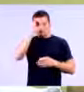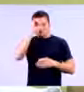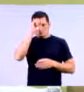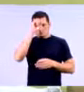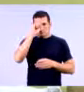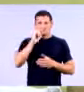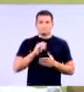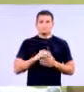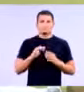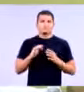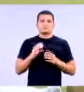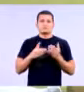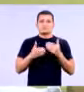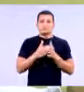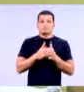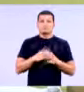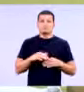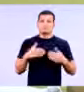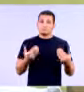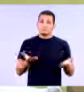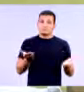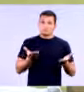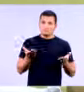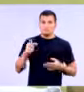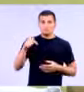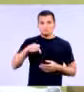ensino-aprendizagem. Tanto prova que a gente está aqui, na capital